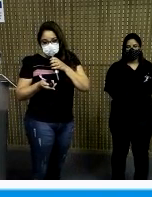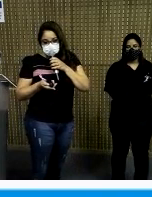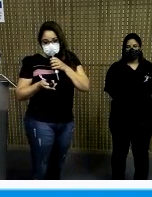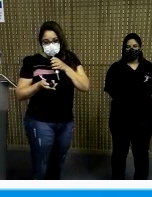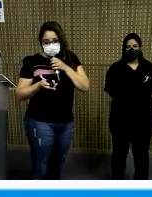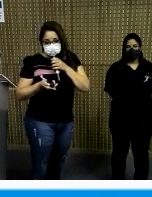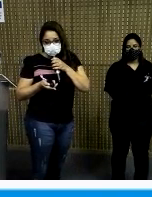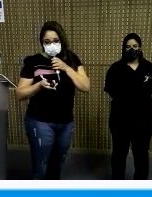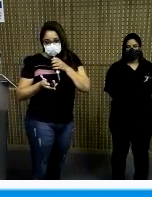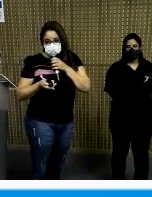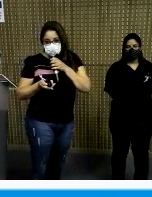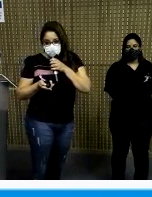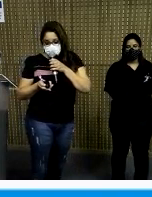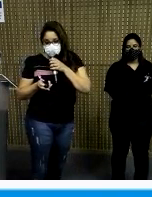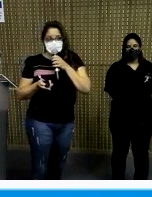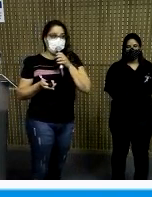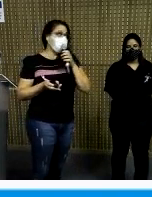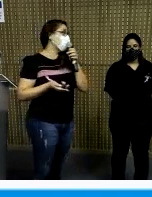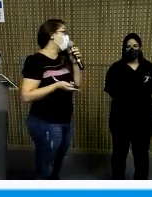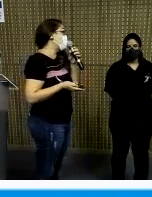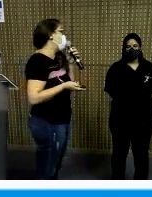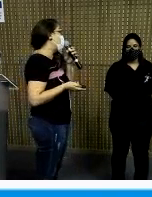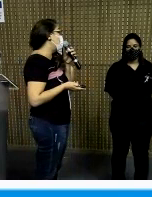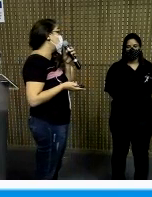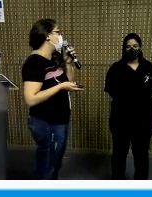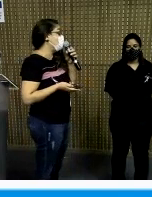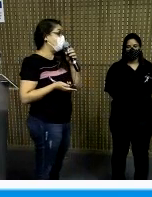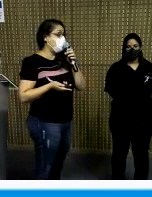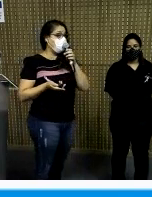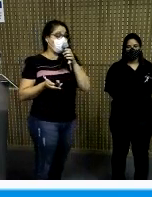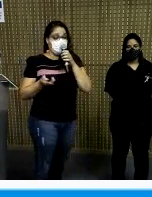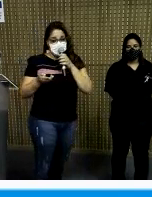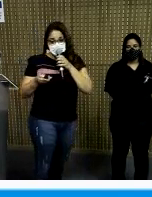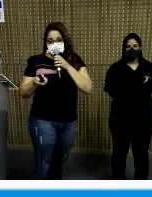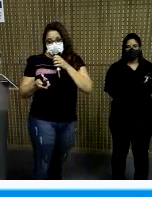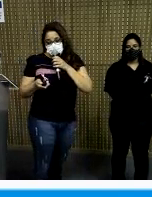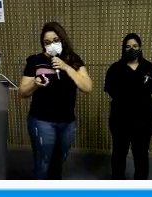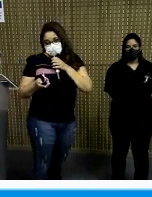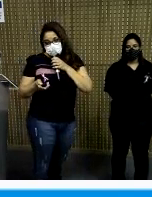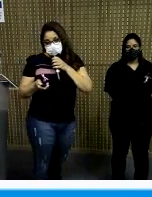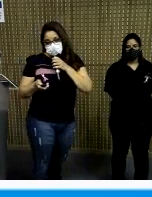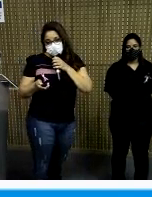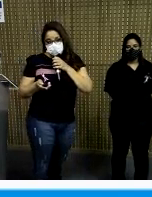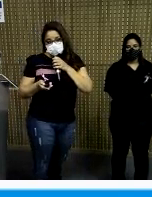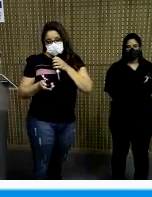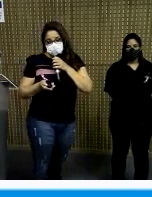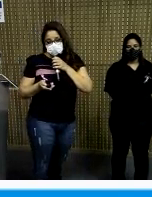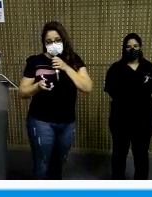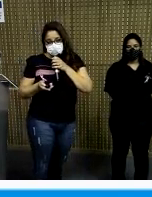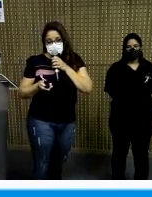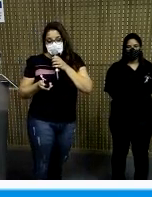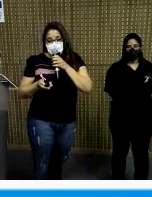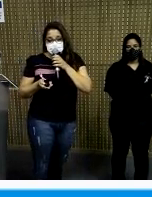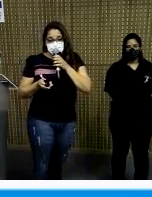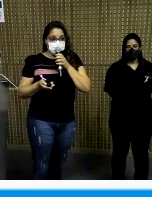essas 5 reuniões de educação permanente. Ela não está fazendo parte, né, a unidade e a Alciene de nenhuma pesquisa nesse